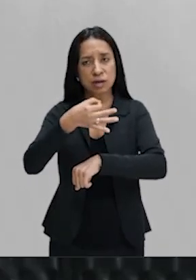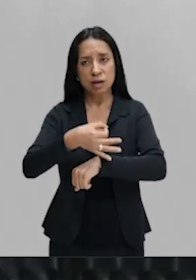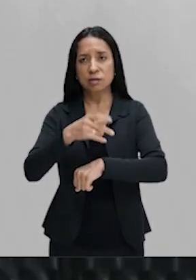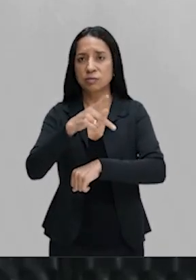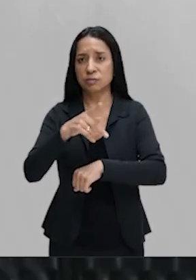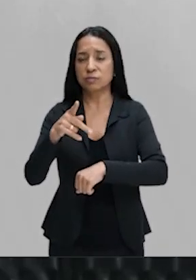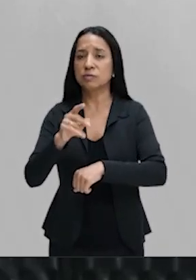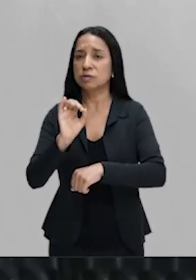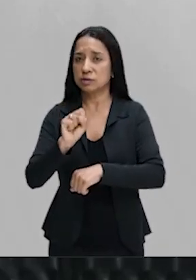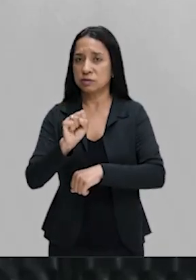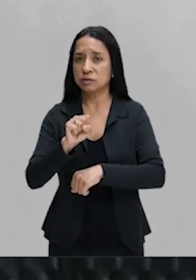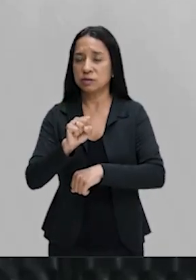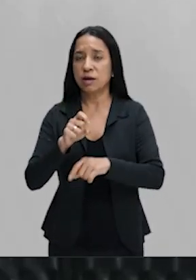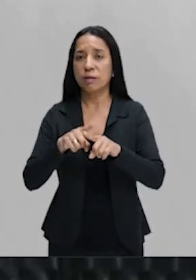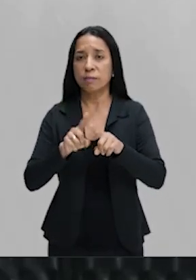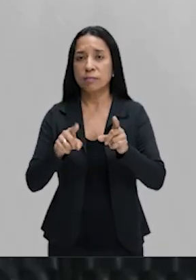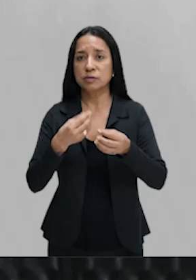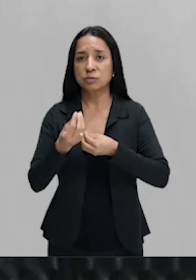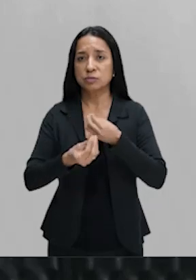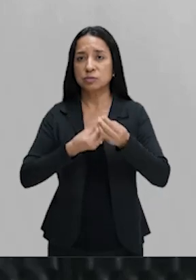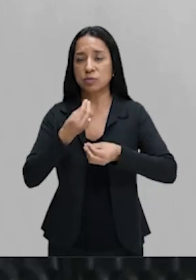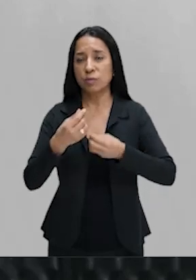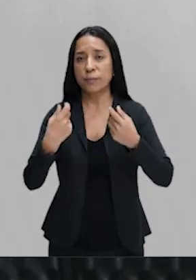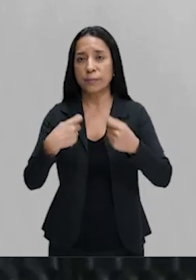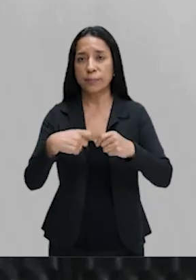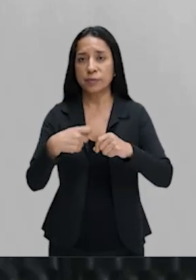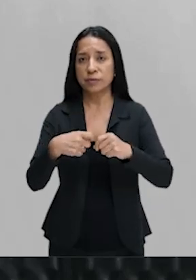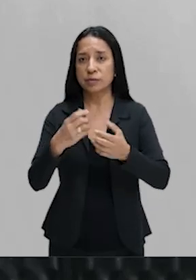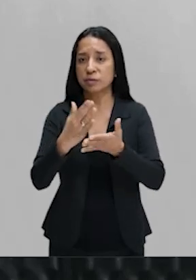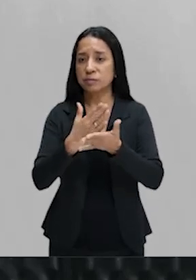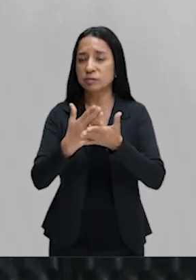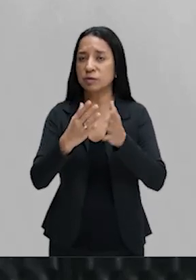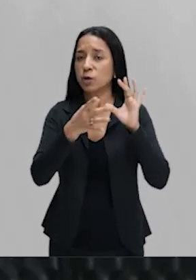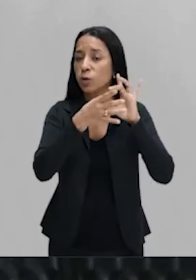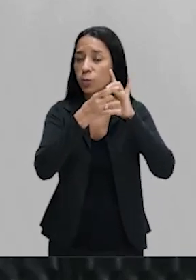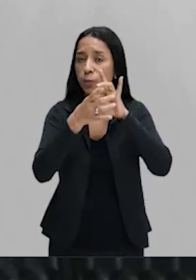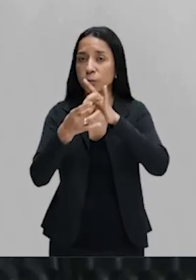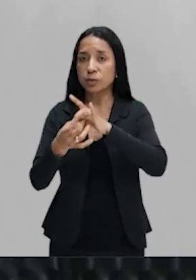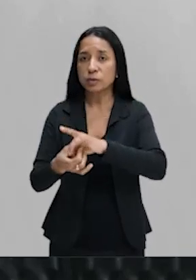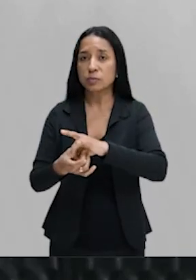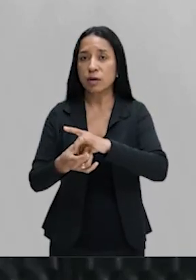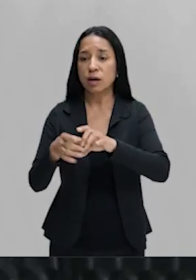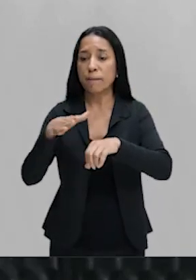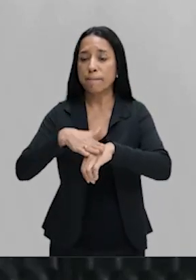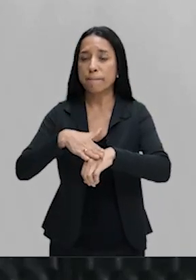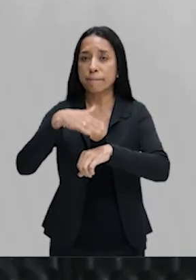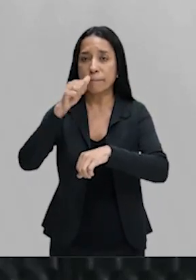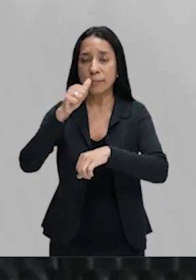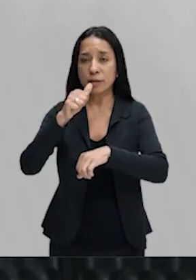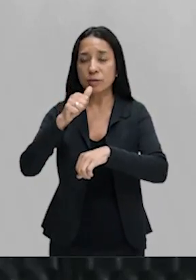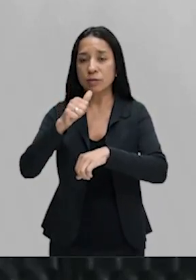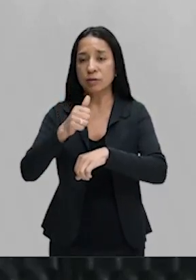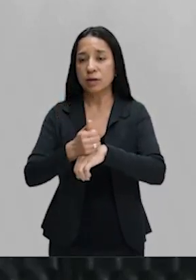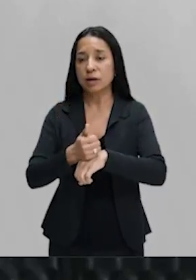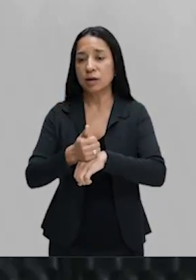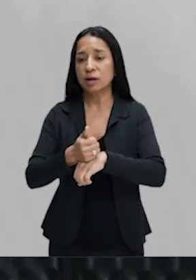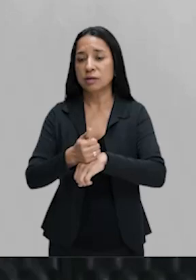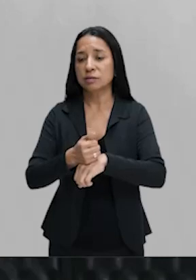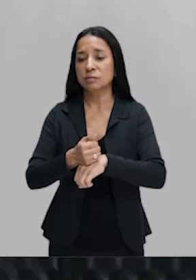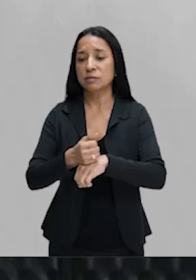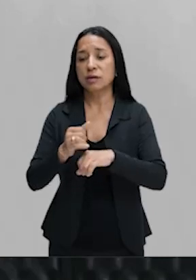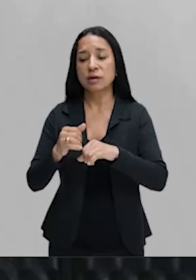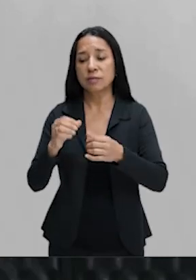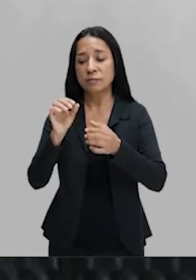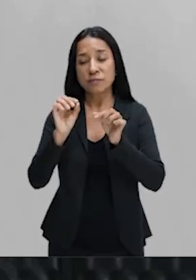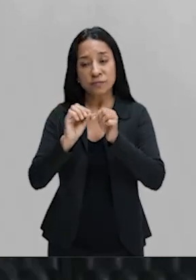Estaria correto, tá? Mas como nós precisamos, às vezes, contextualizar e melhorar, deixar mais claro